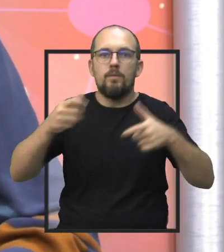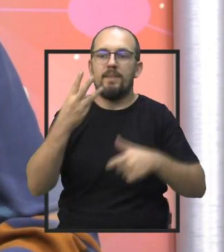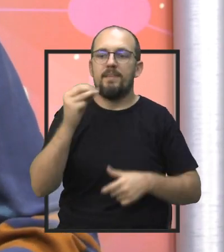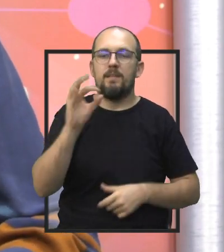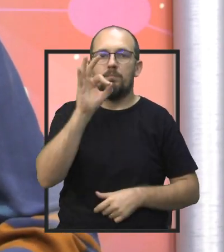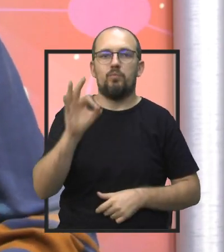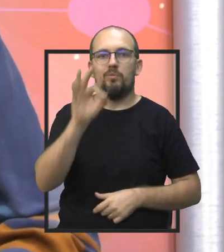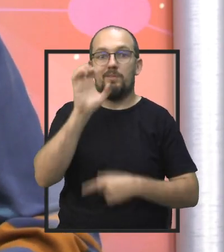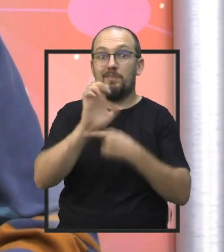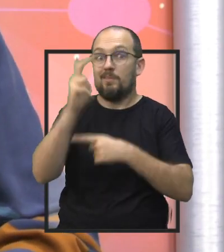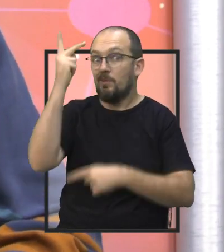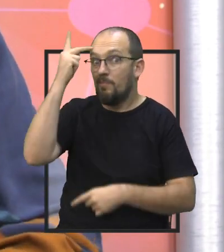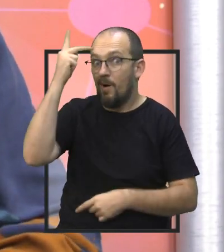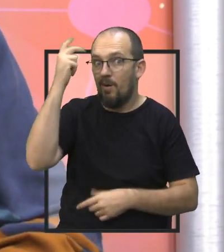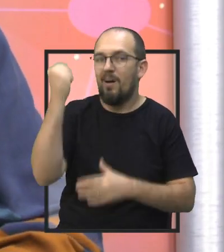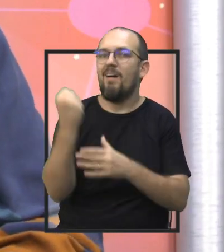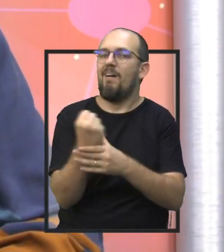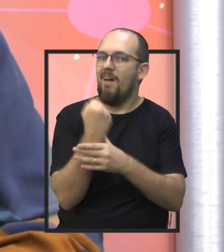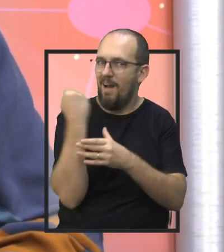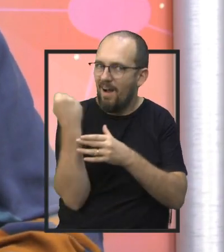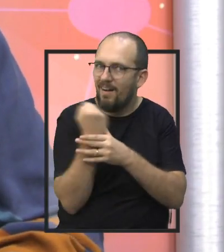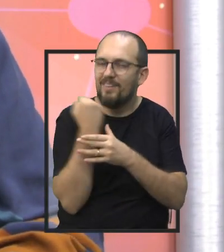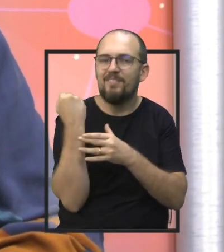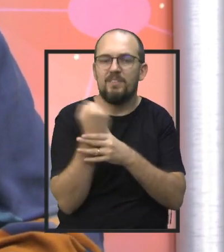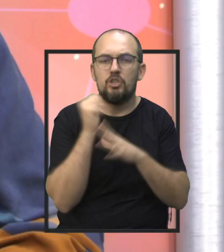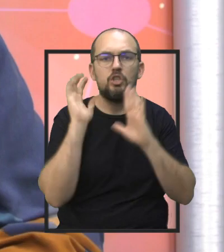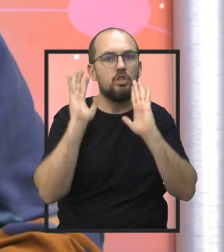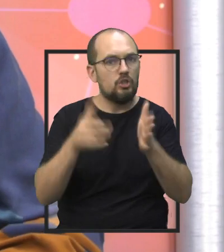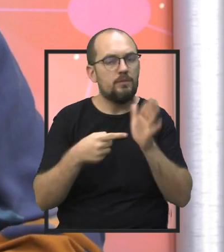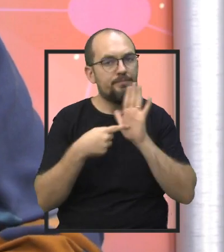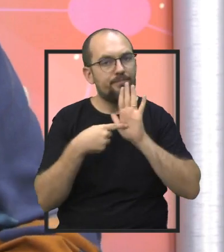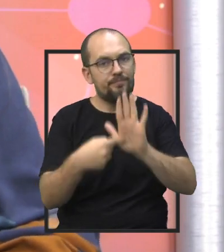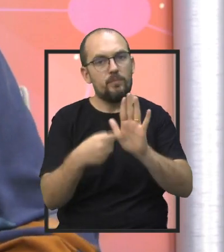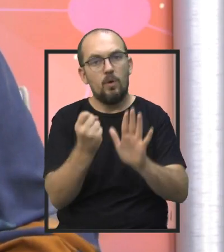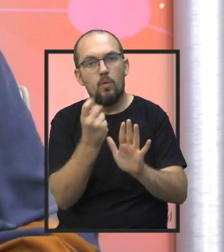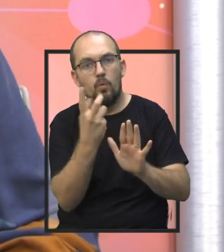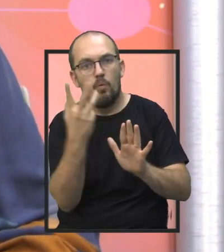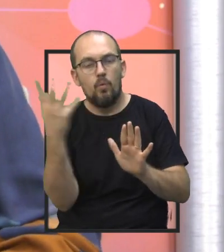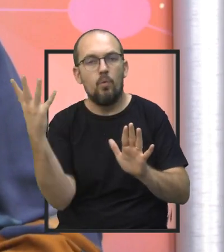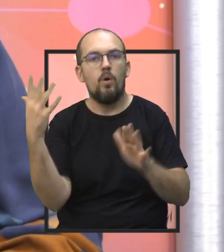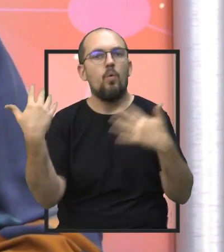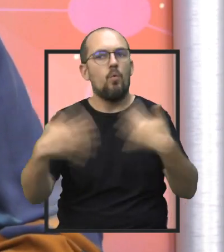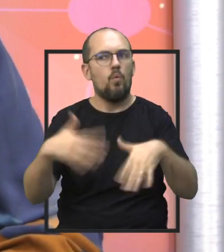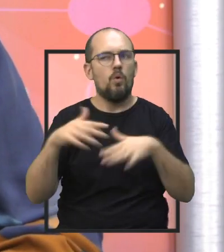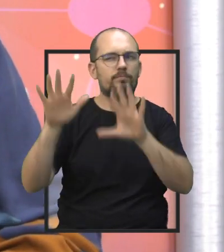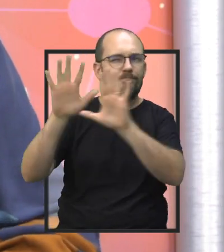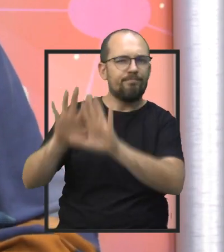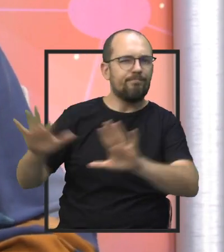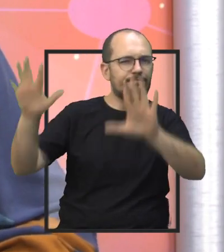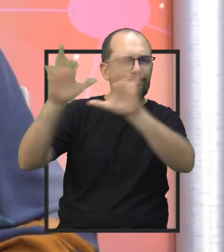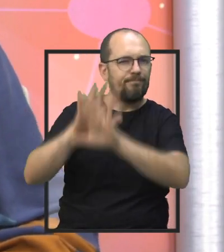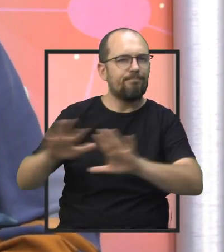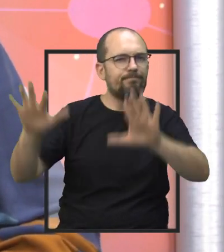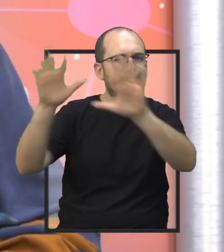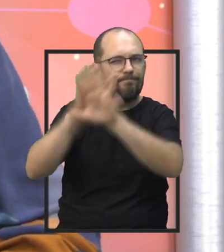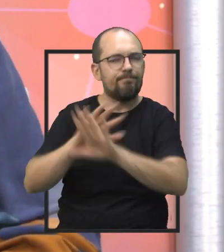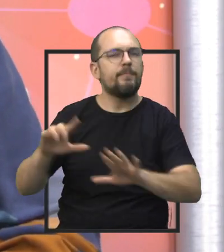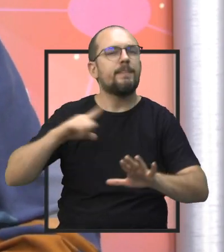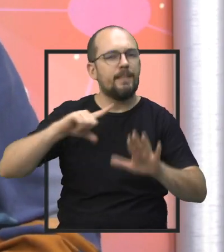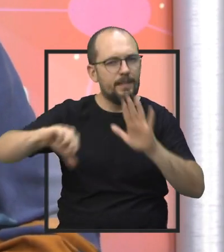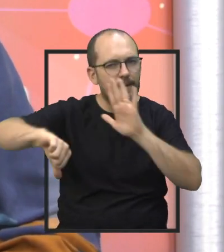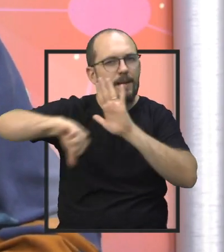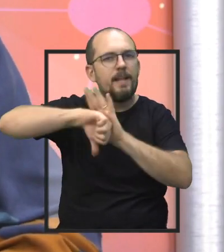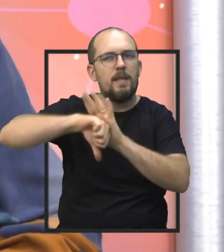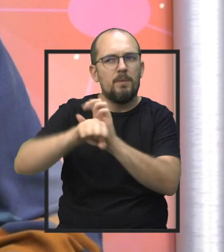São Paulo. Então, é muito grave, de fato. Os números já indicam, né, que há um vespeiro enorme com relação